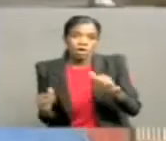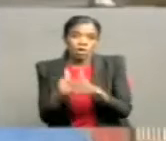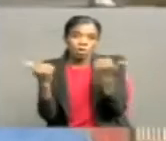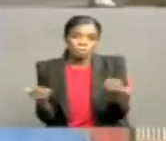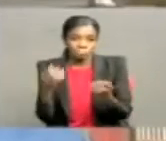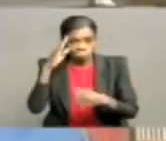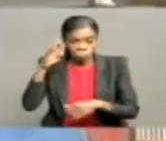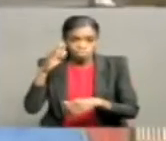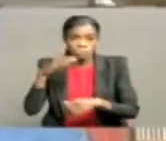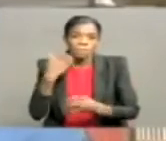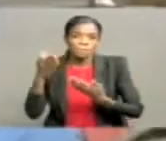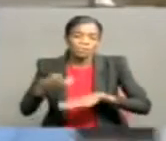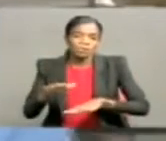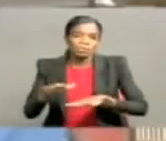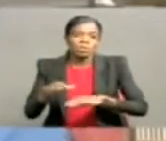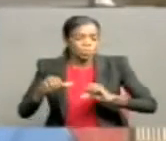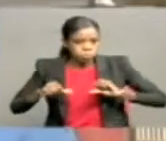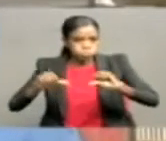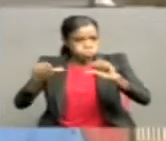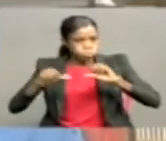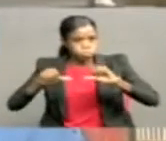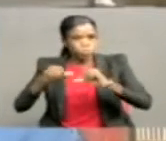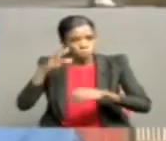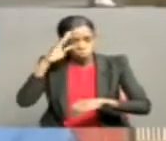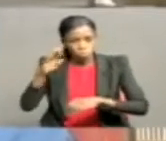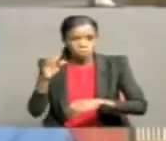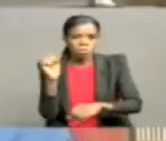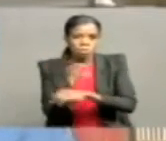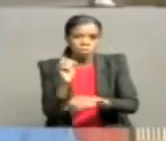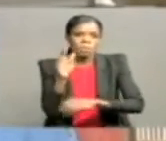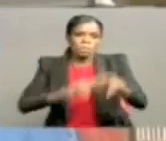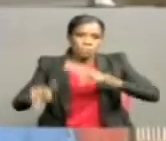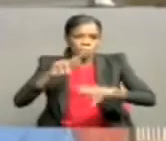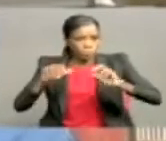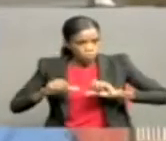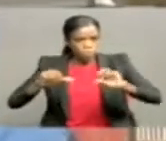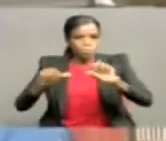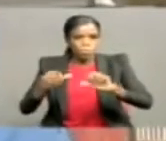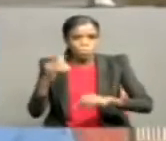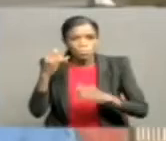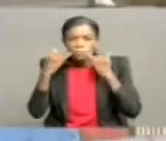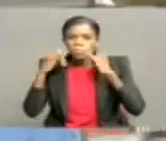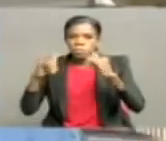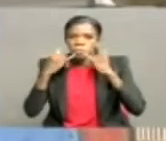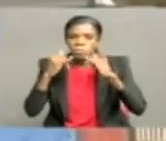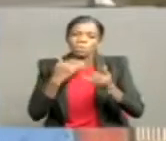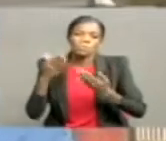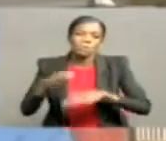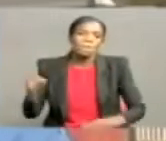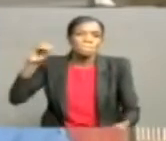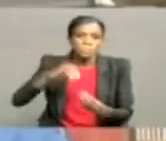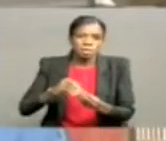a Operação Trovão decorre. A polícia está a apelar à população para continuar a denúncia. Morreu mais